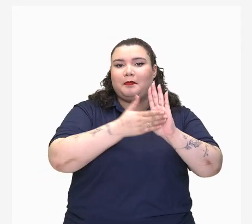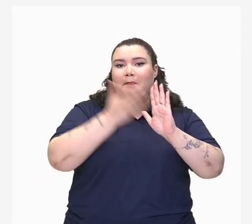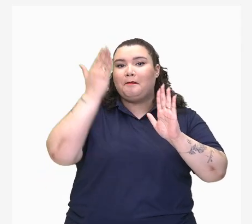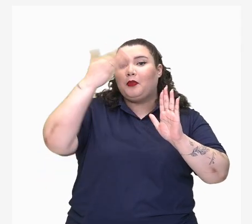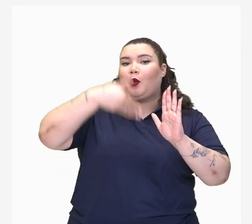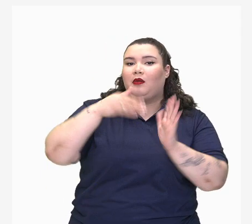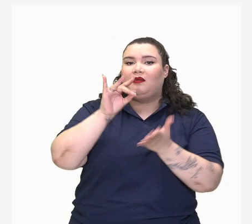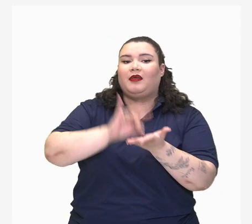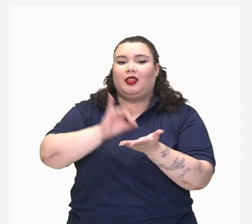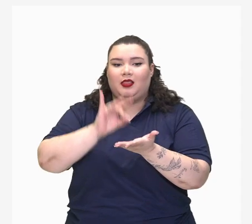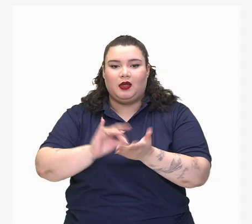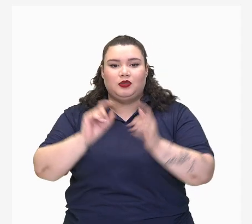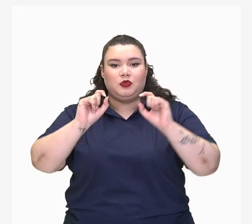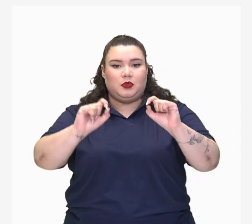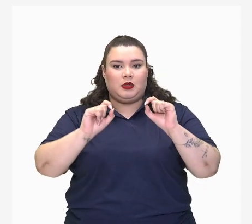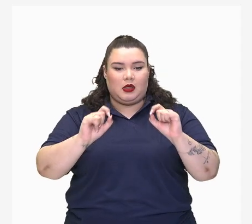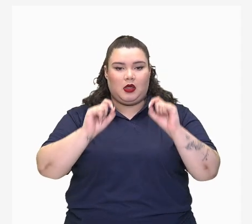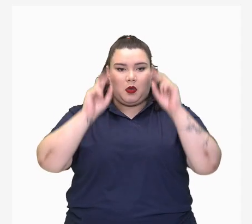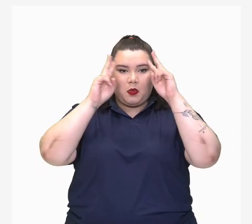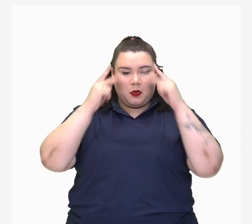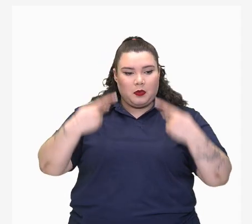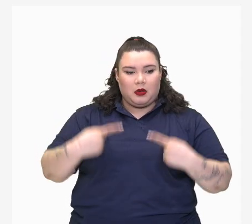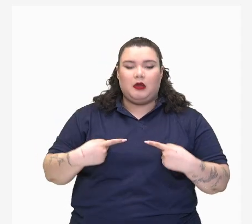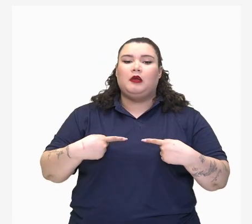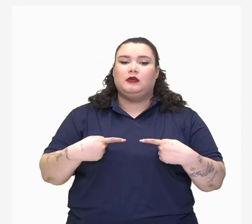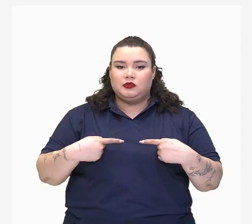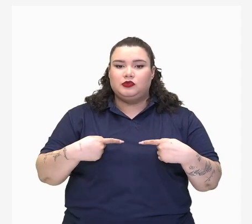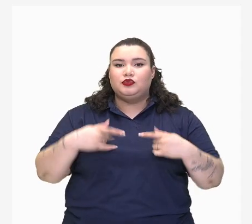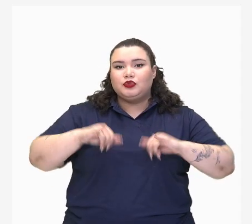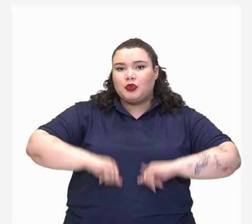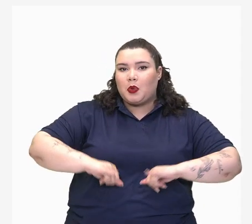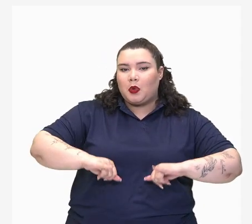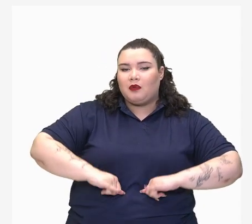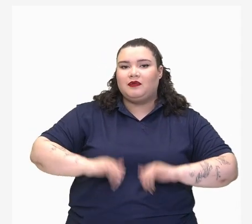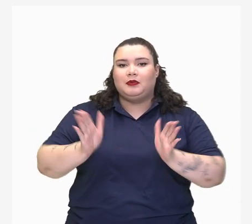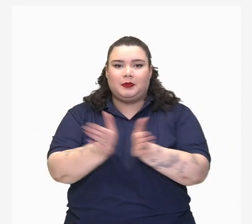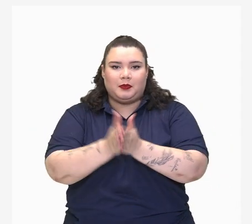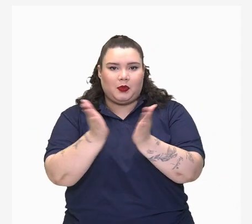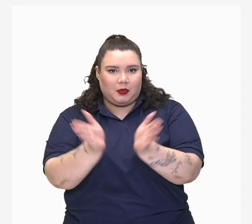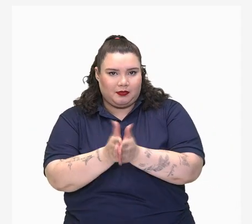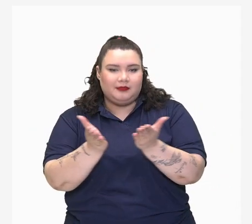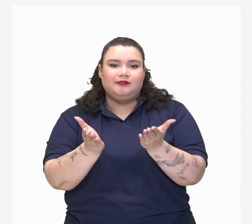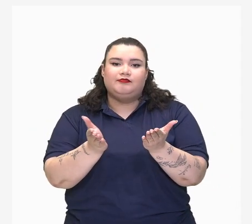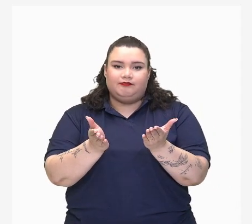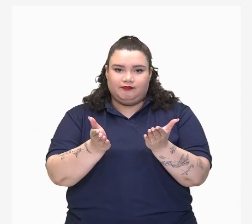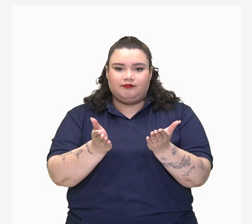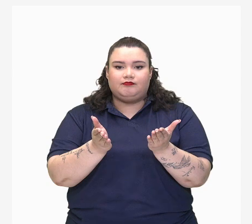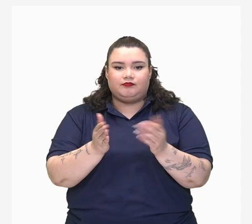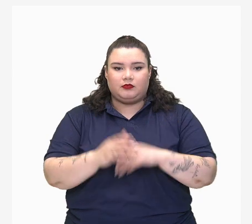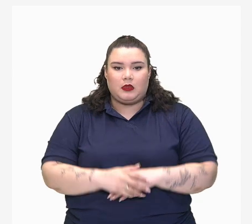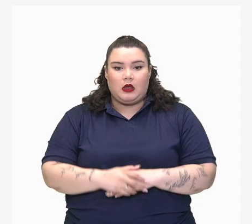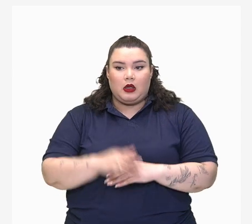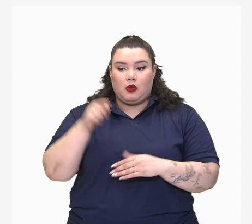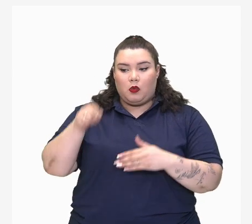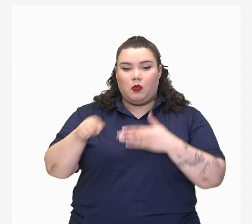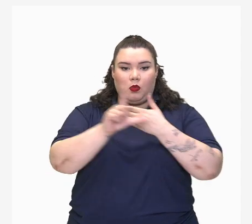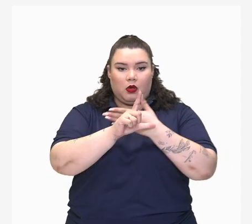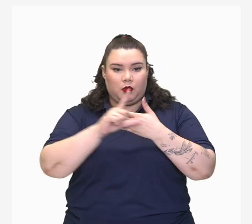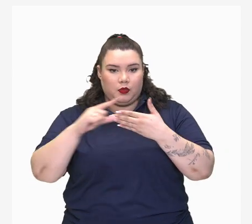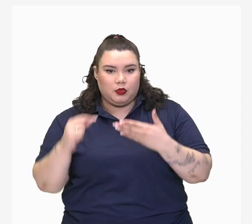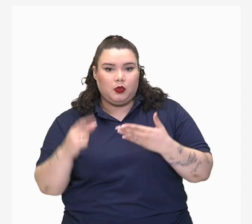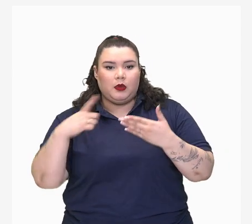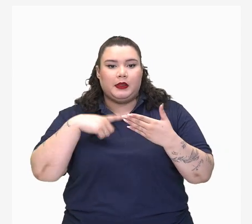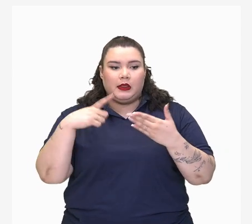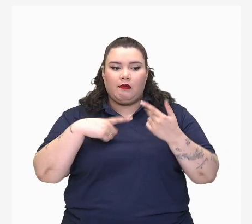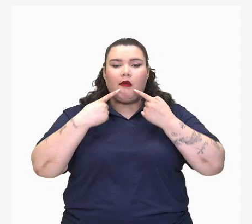da desumanização provocada pela pobreza. Manuel Bandeira faz